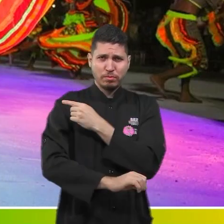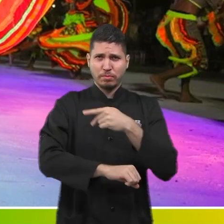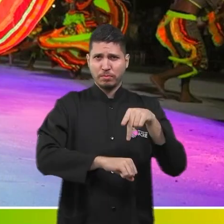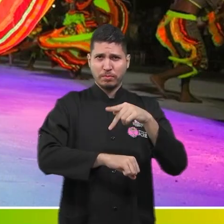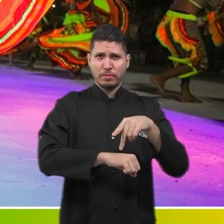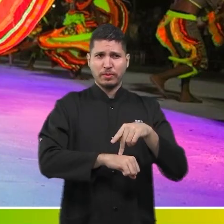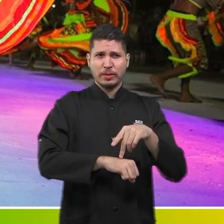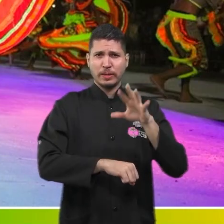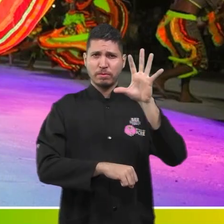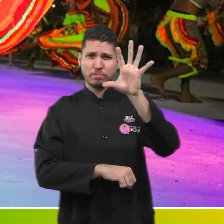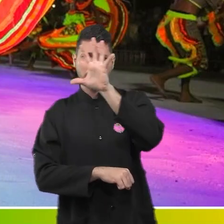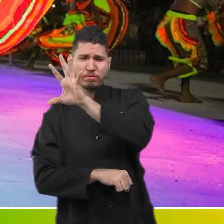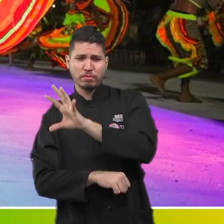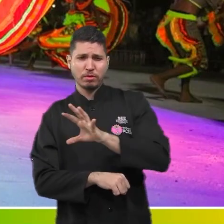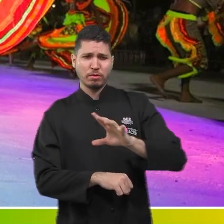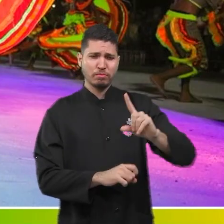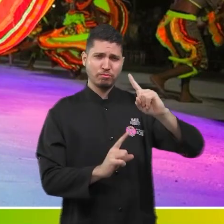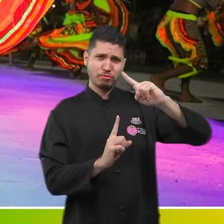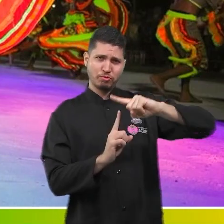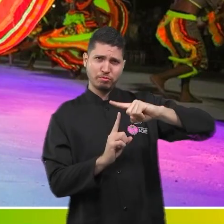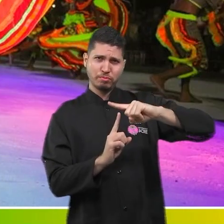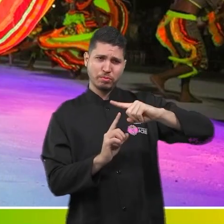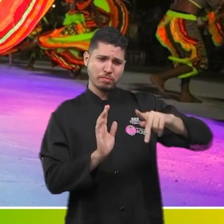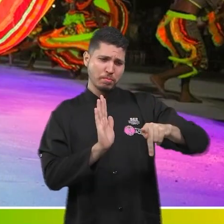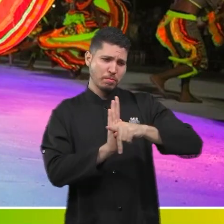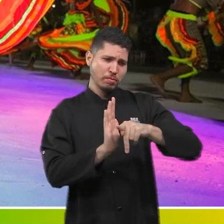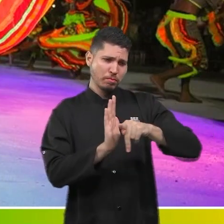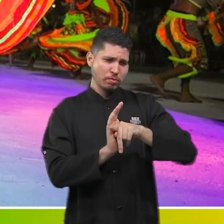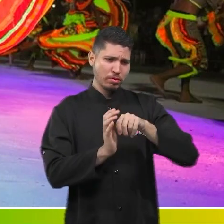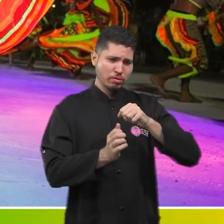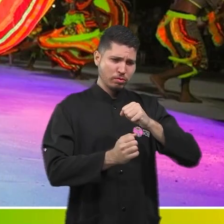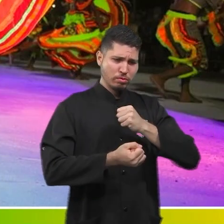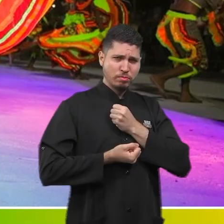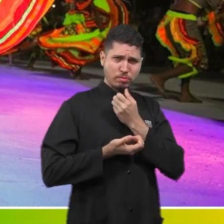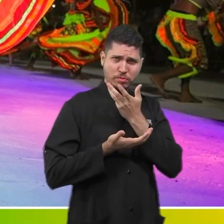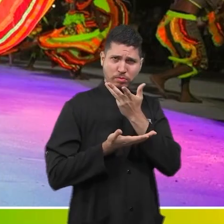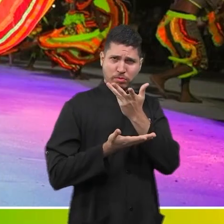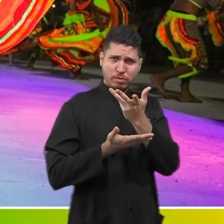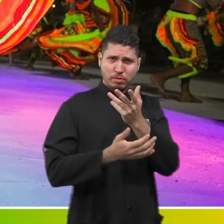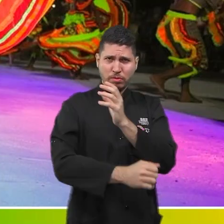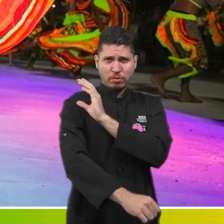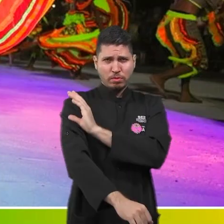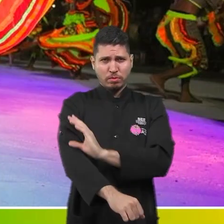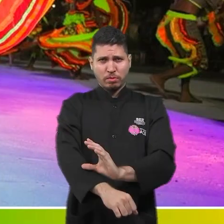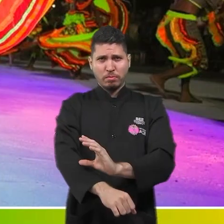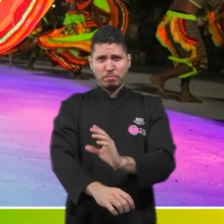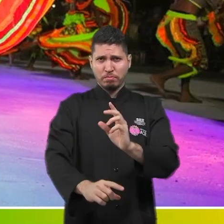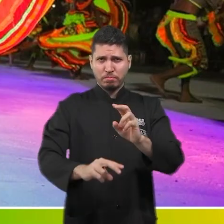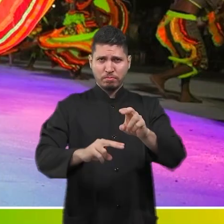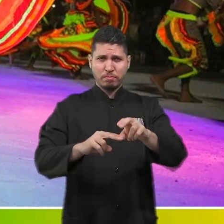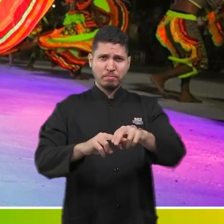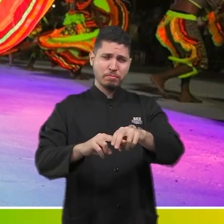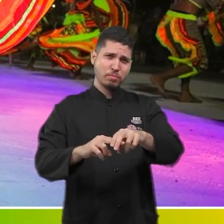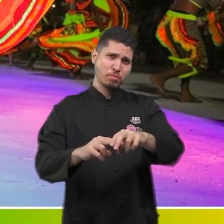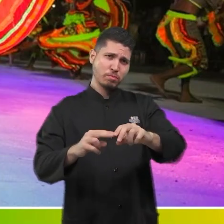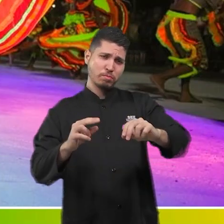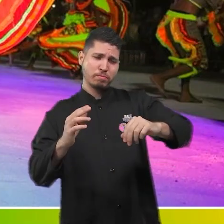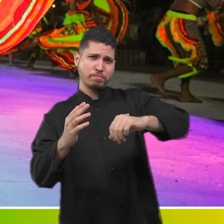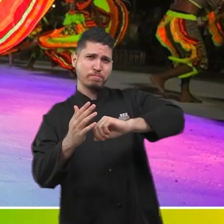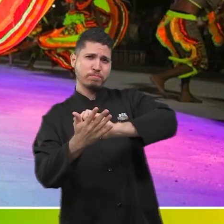de se expressar. E isso torna o nosso país único e, ao mesmo tempo, ele